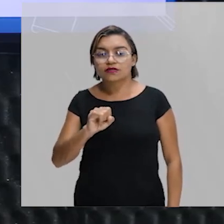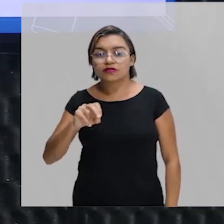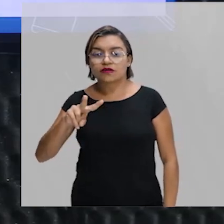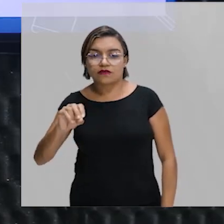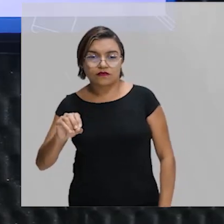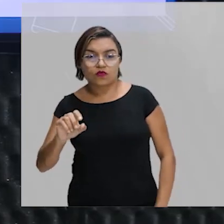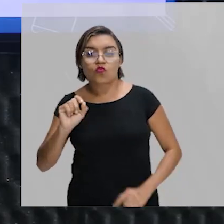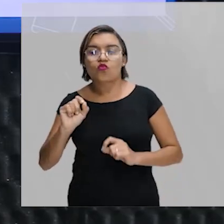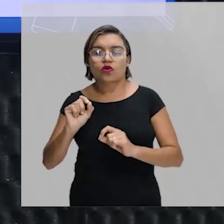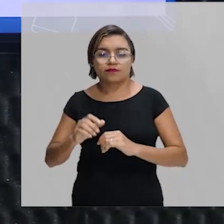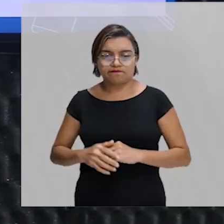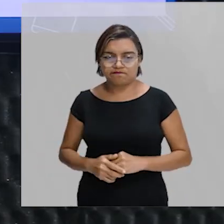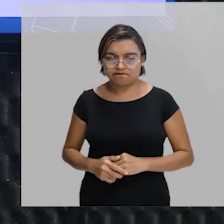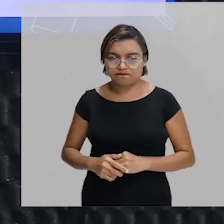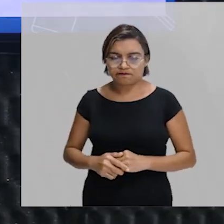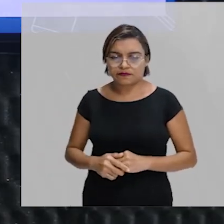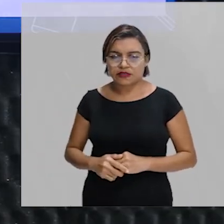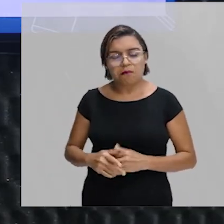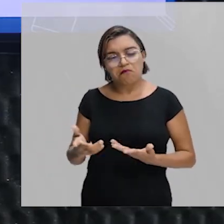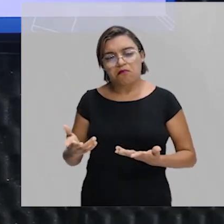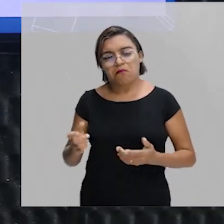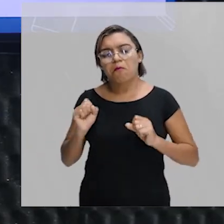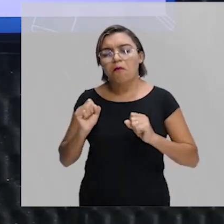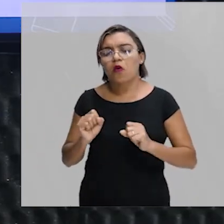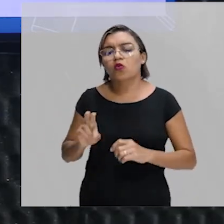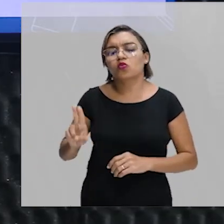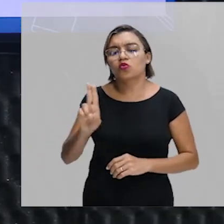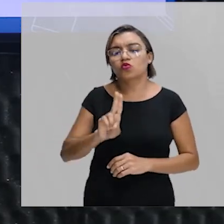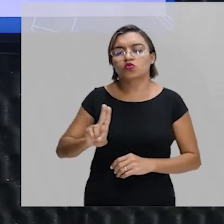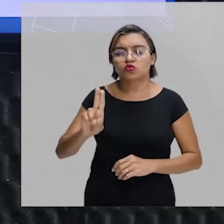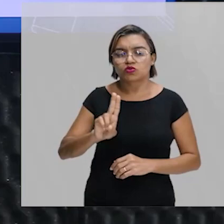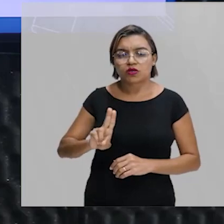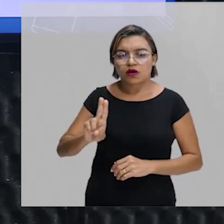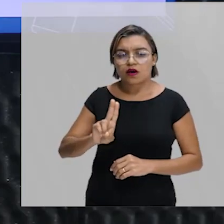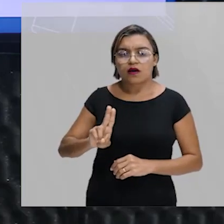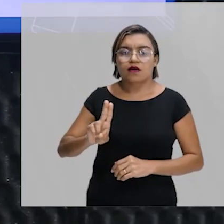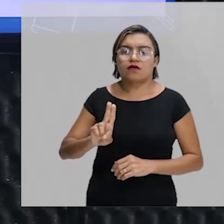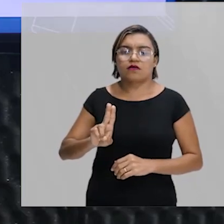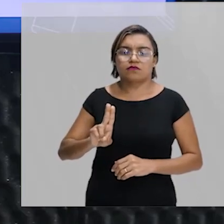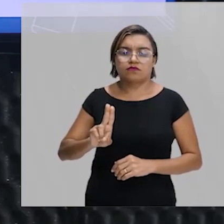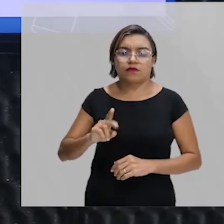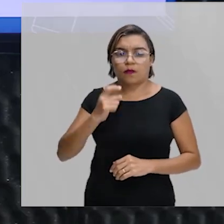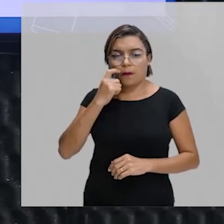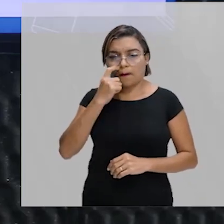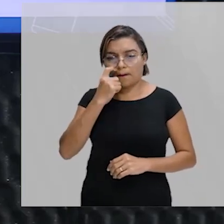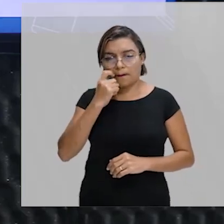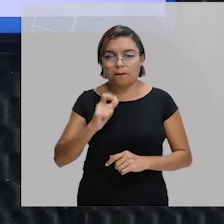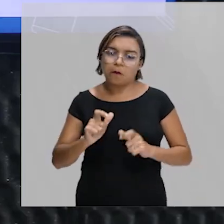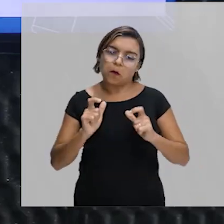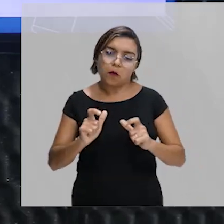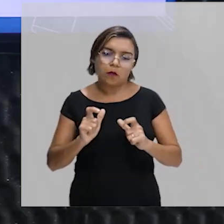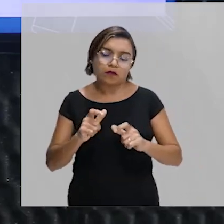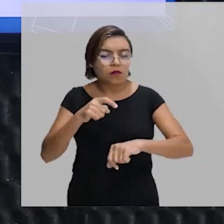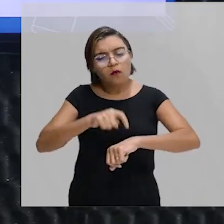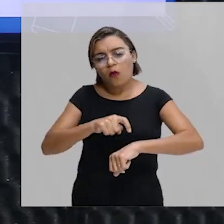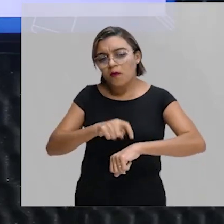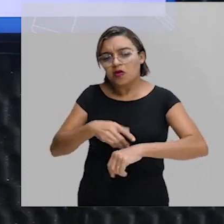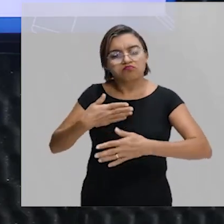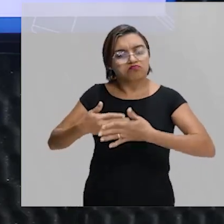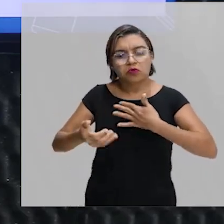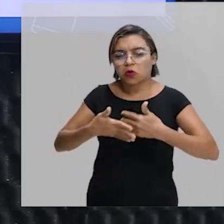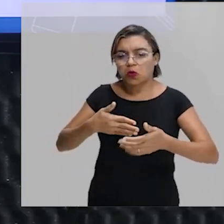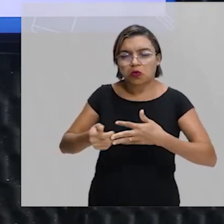uma concessão, tá? Então, eu posso utilizar sea qual fuere, né? Seja o que